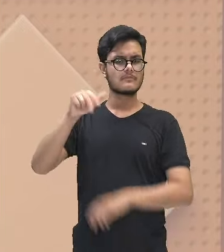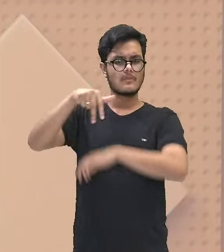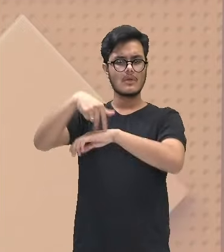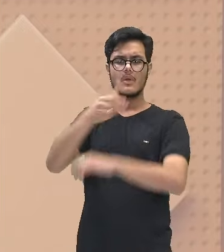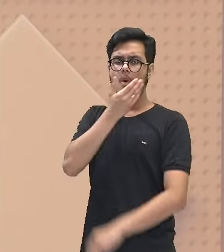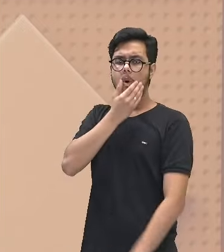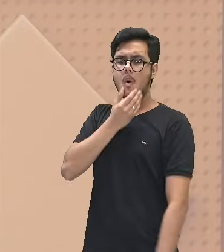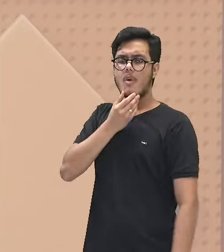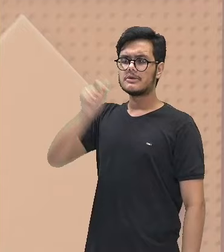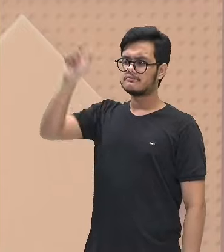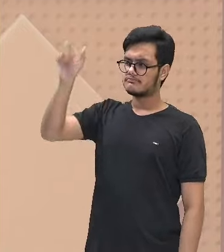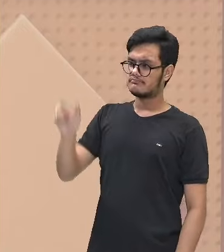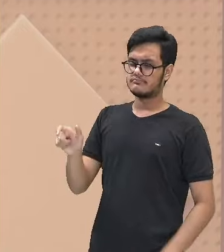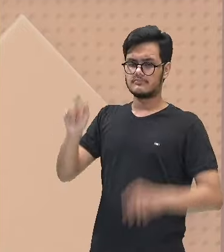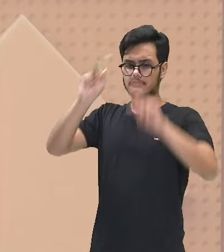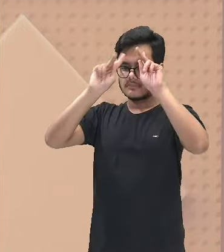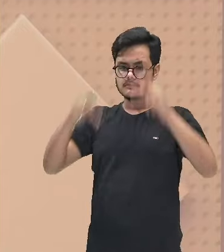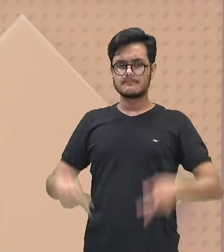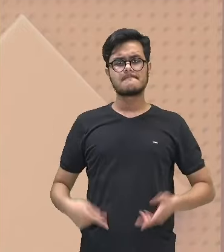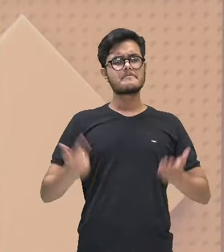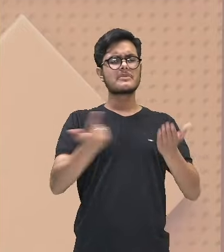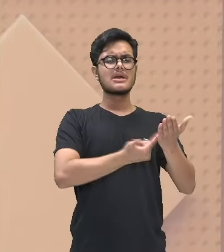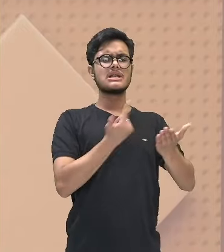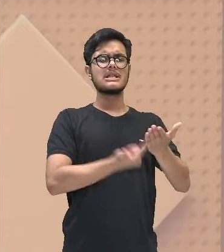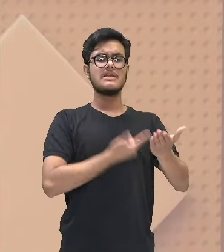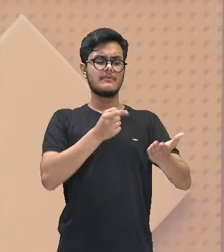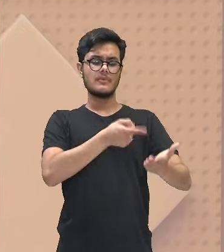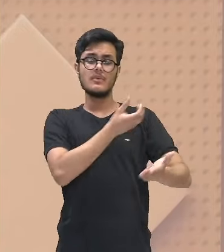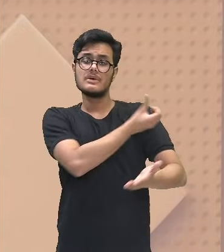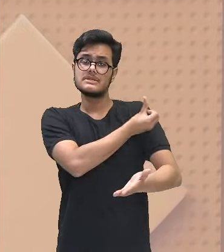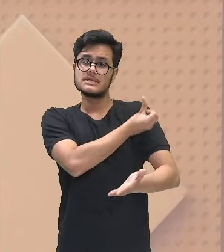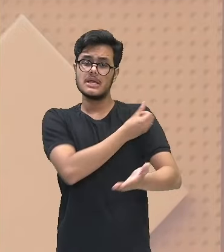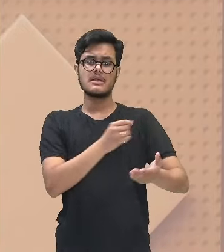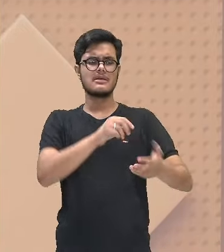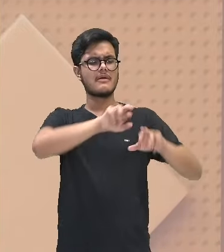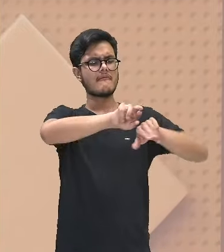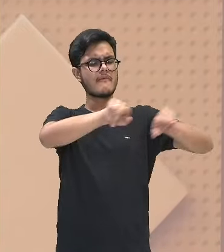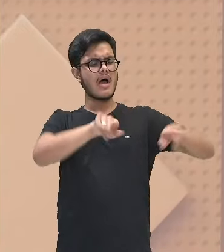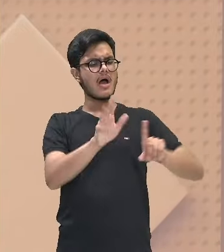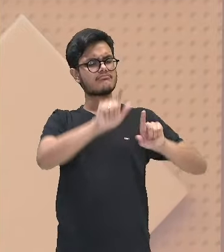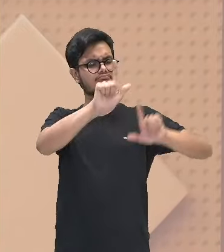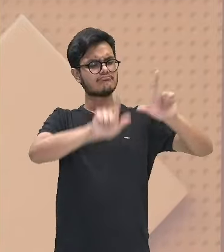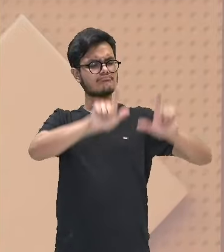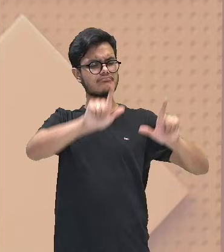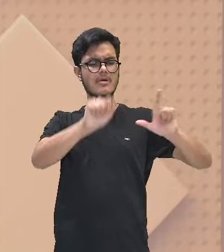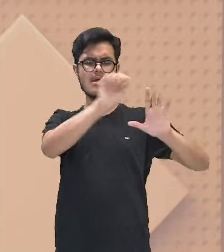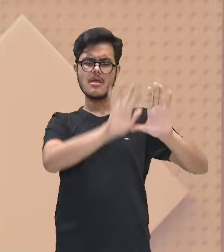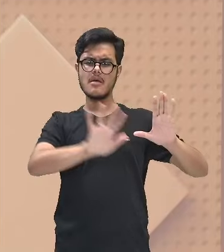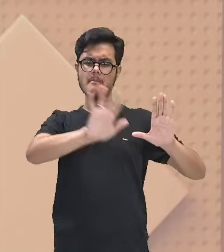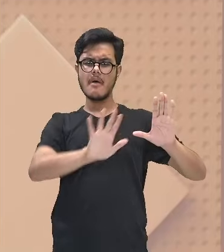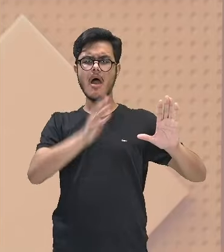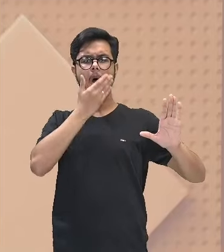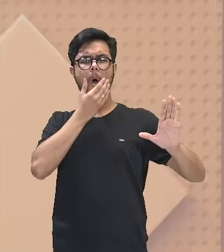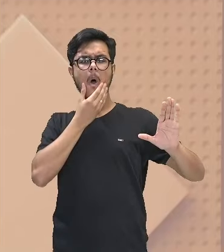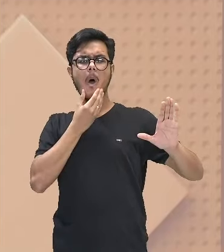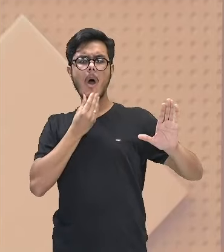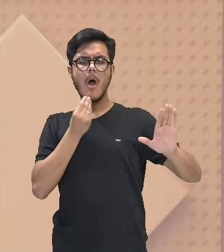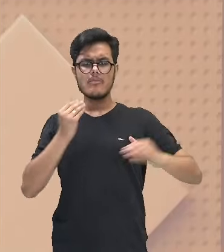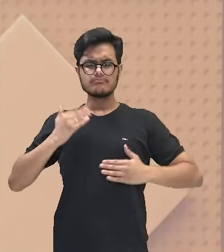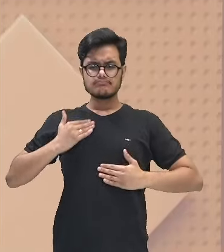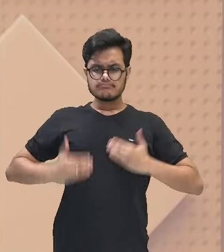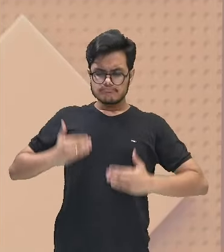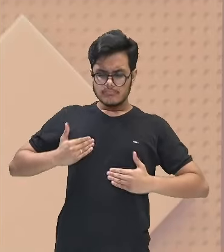humano. Se vocês pegarem o livro aí do 6º ano, vocês vão observar que há várias imagens, né, do homem no seu